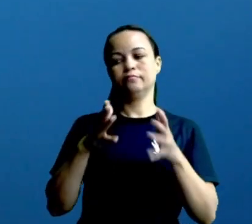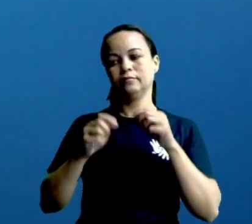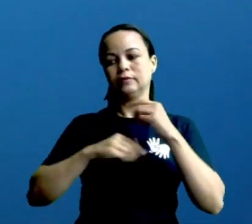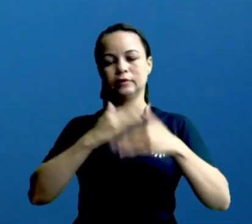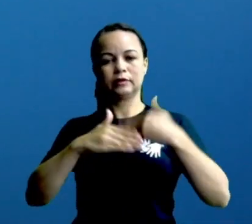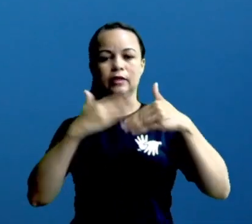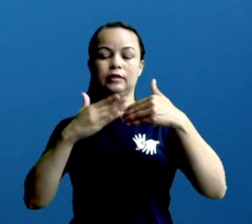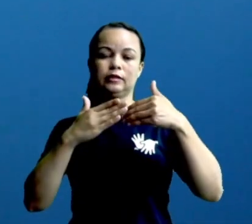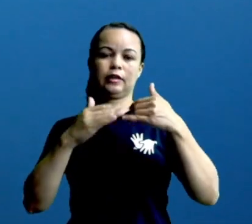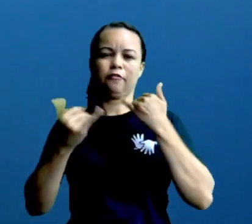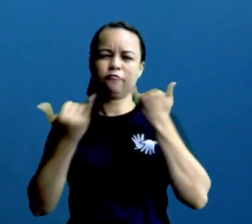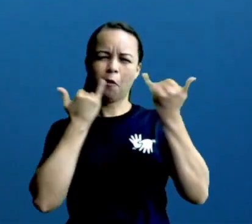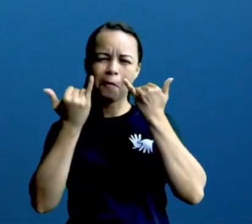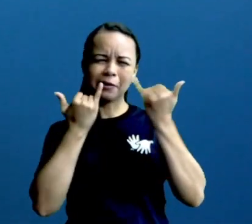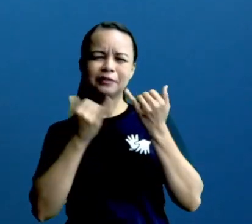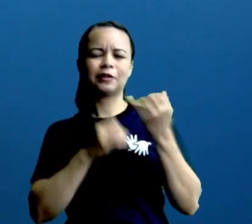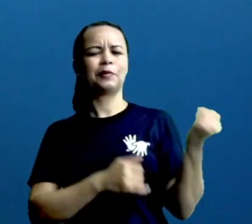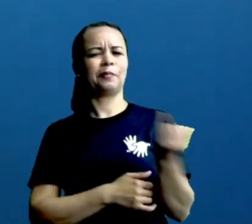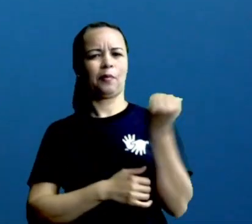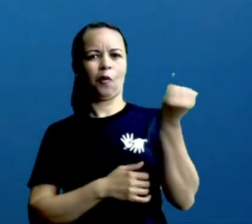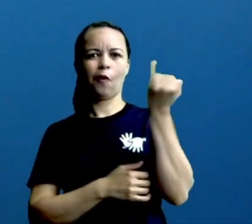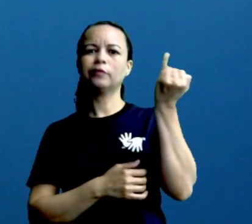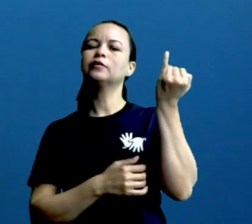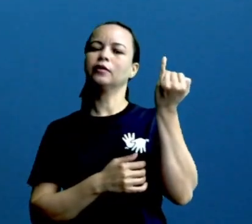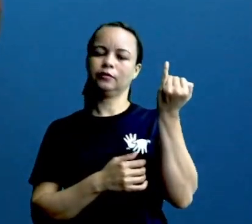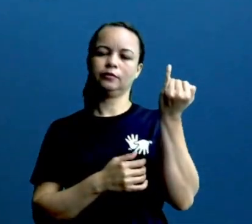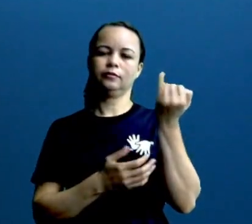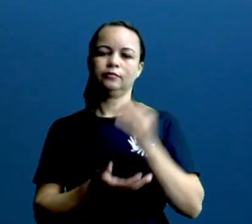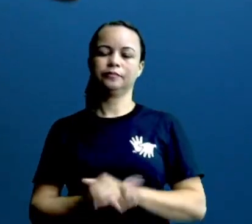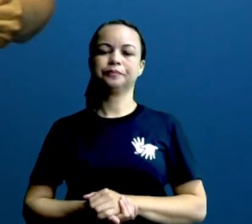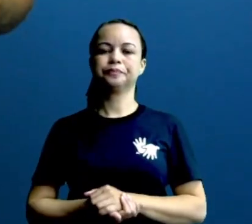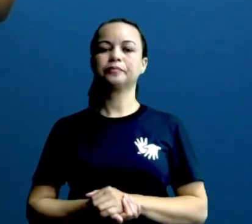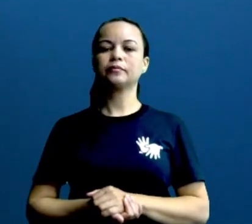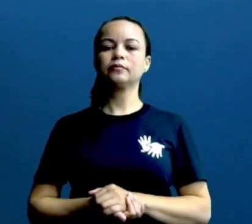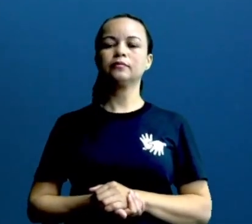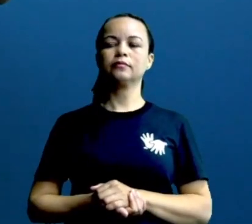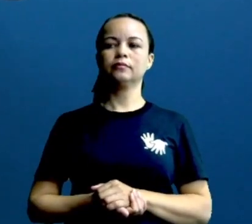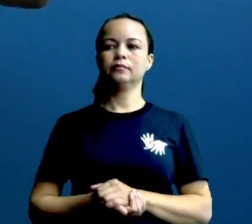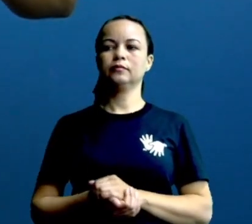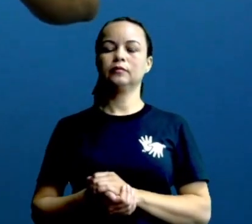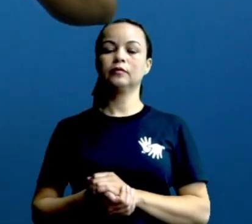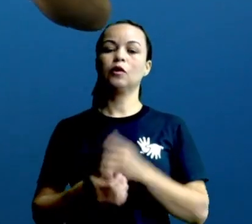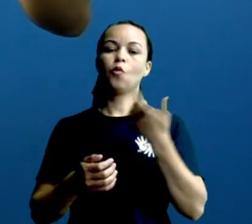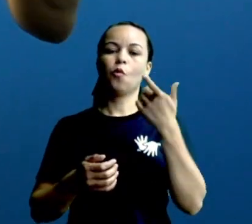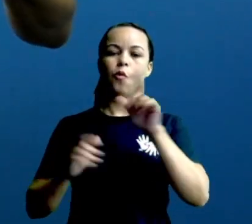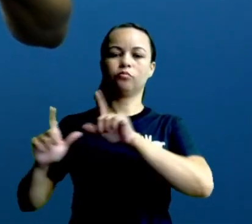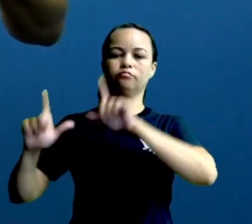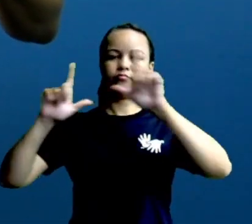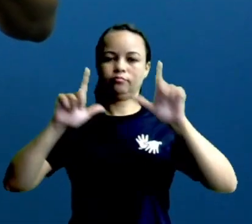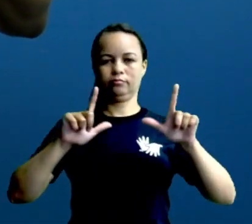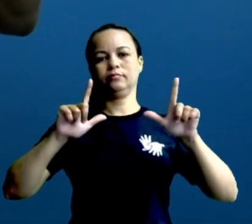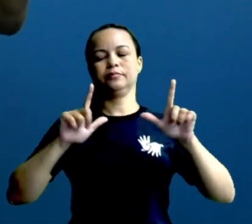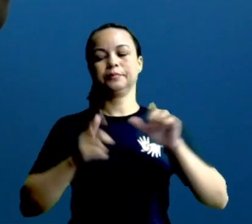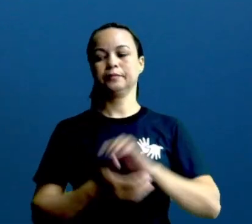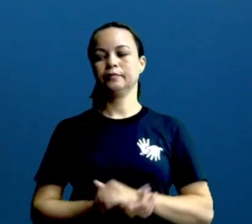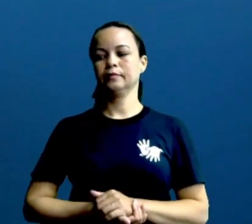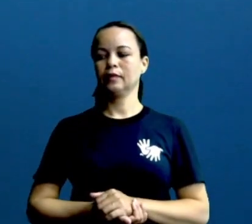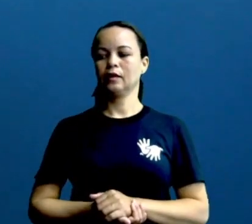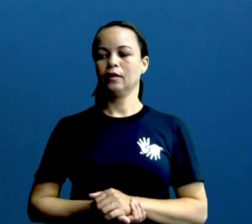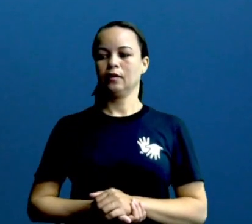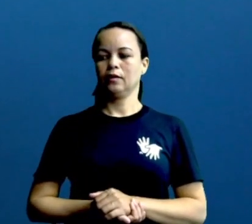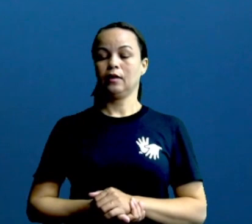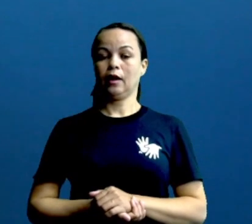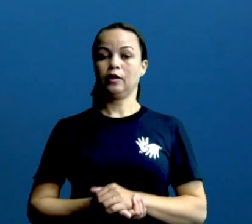são relevantes demais, gente. Muito importante. Por favor, produção, nosso próximo slide. E já